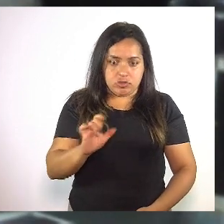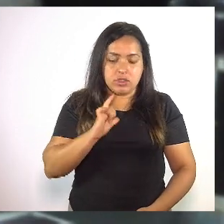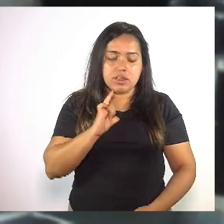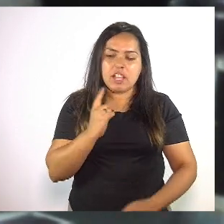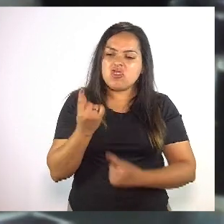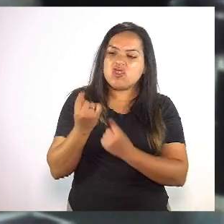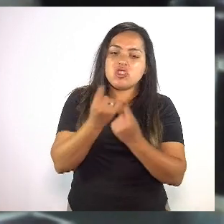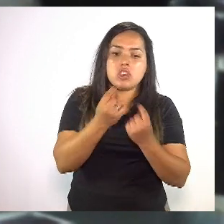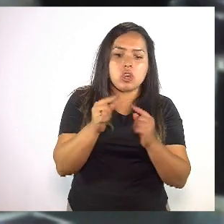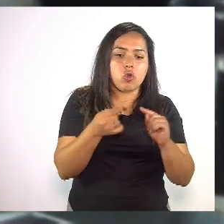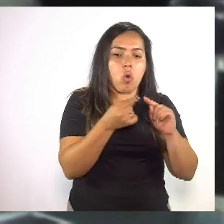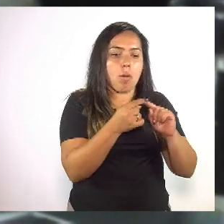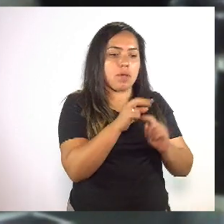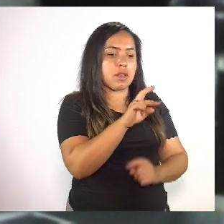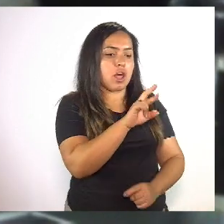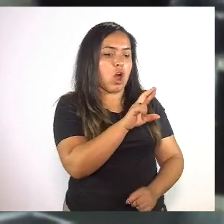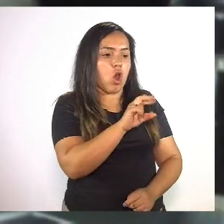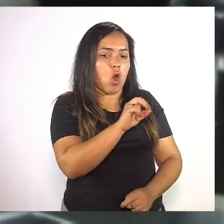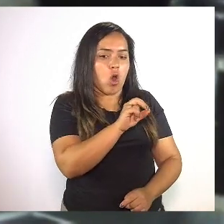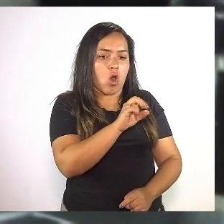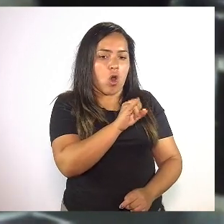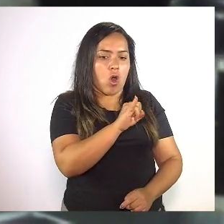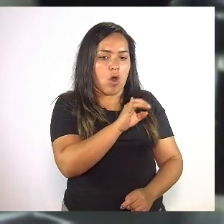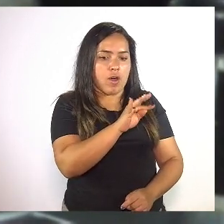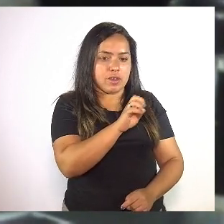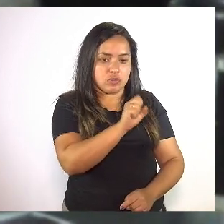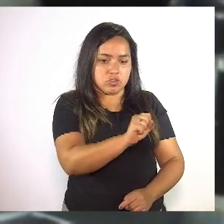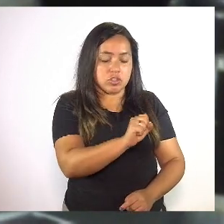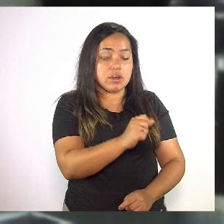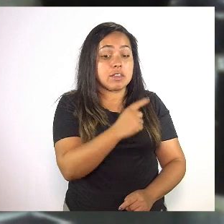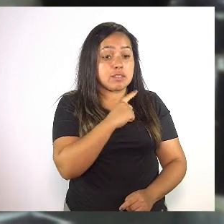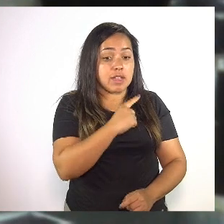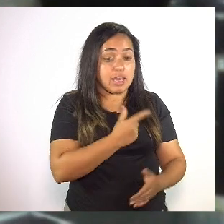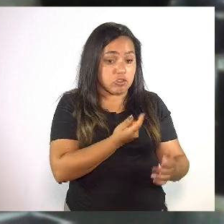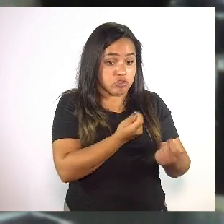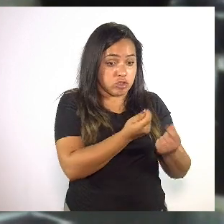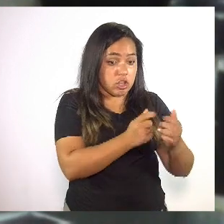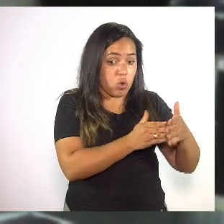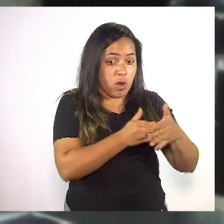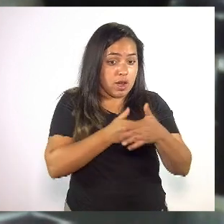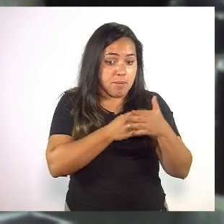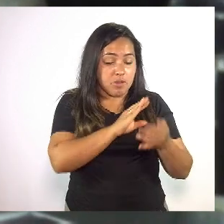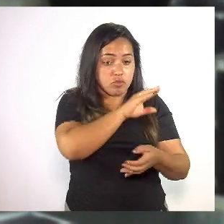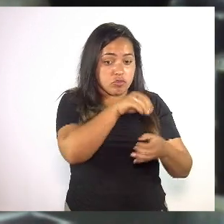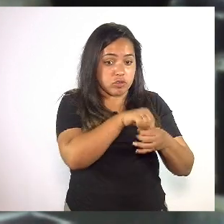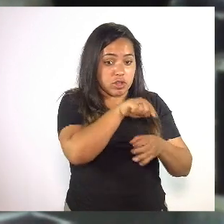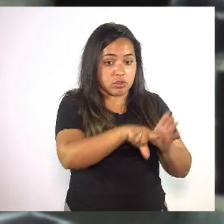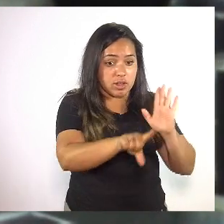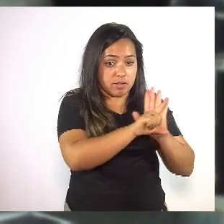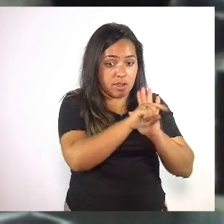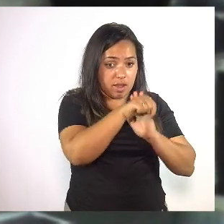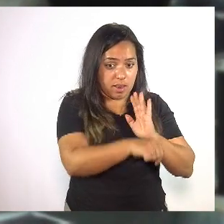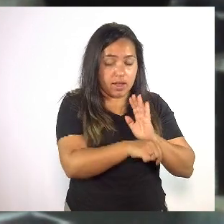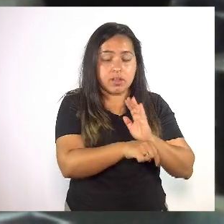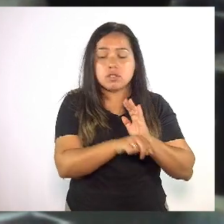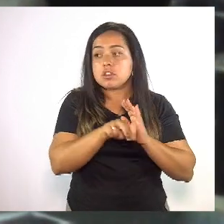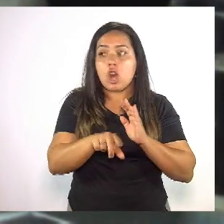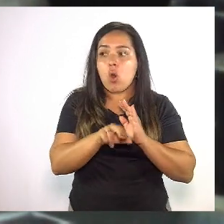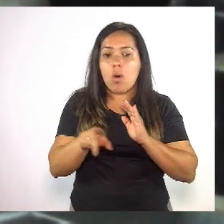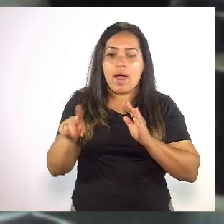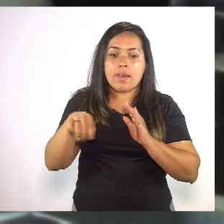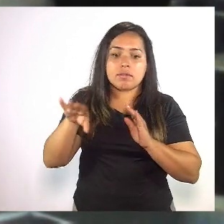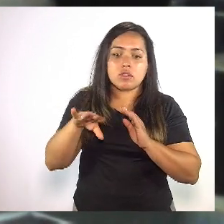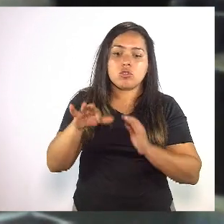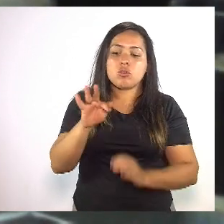porque a limitação está na lei do royalties, não na lei do FISED, como o Leonardo Lobo bem apresentou, para pagamento de